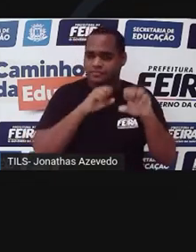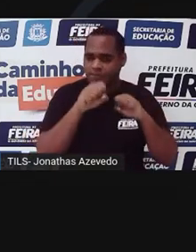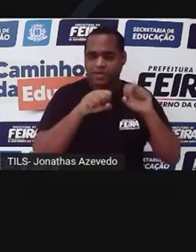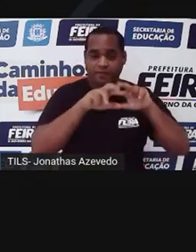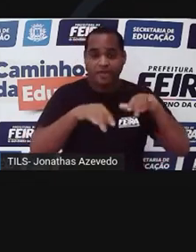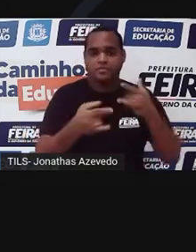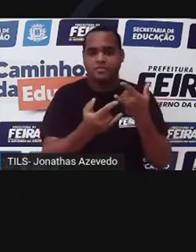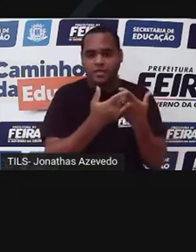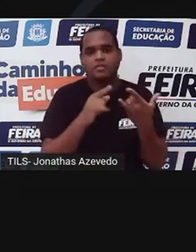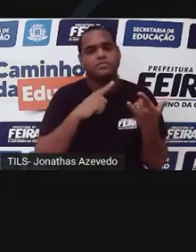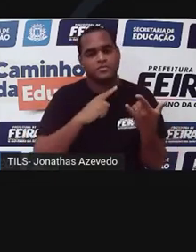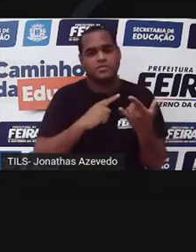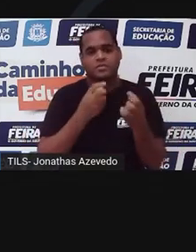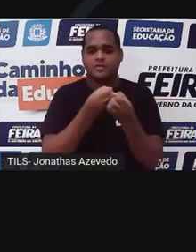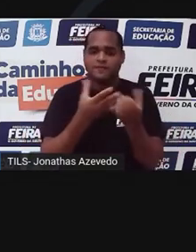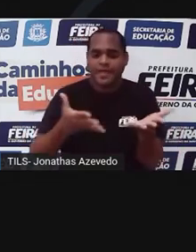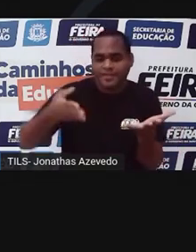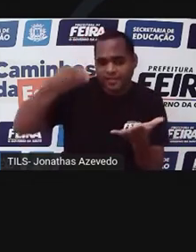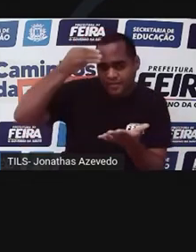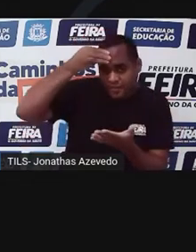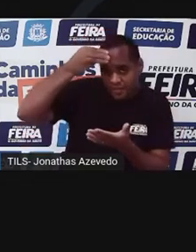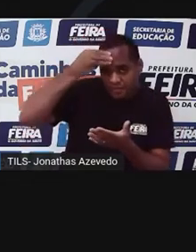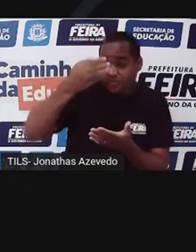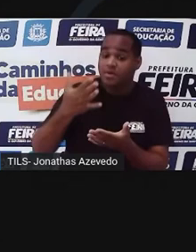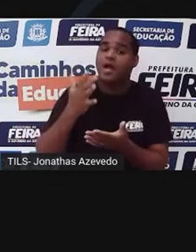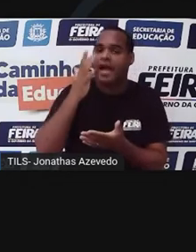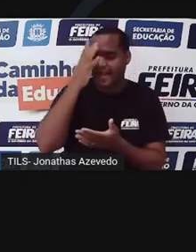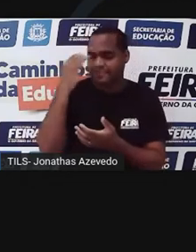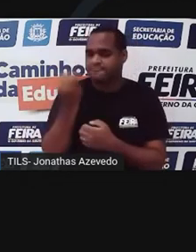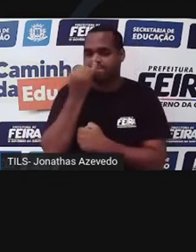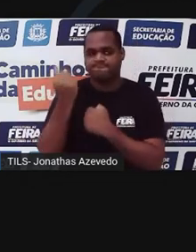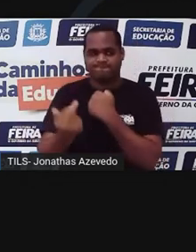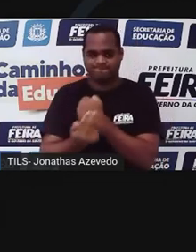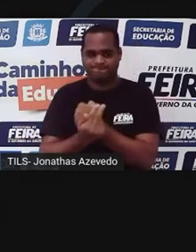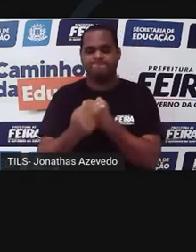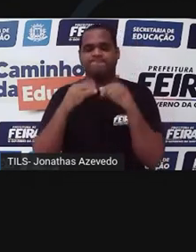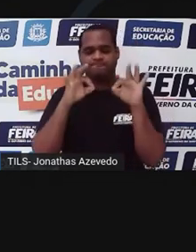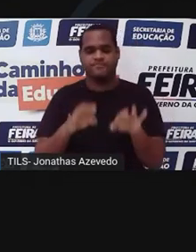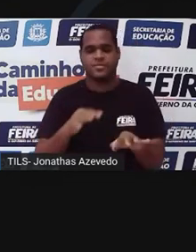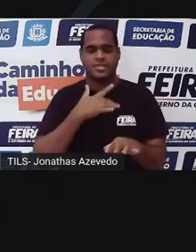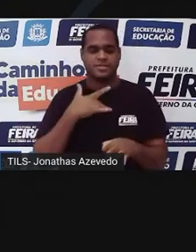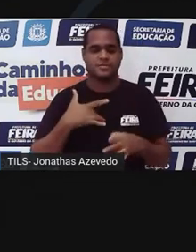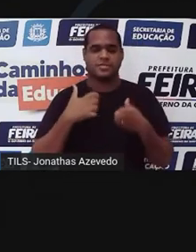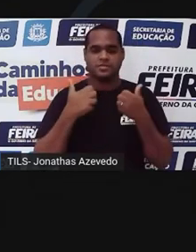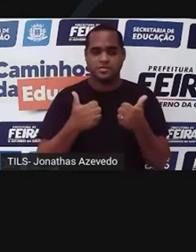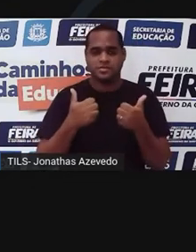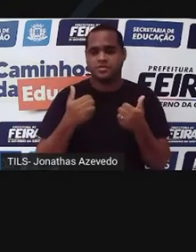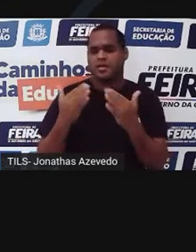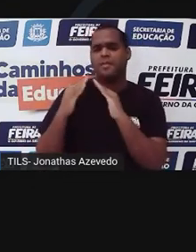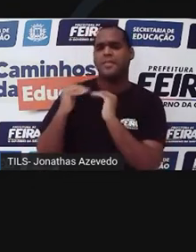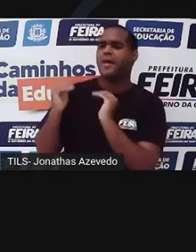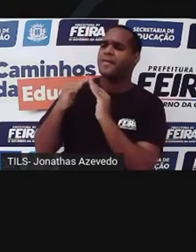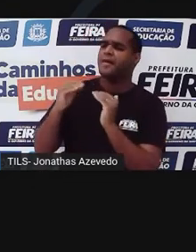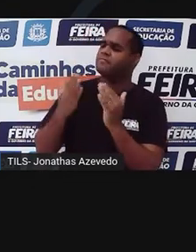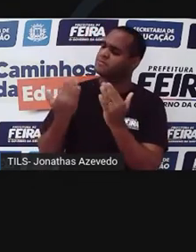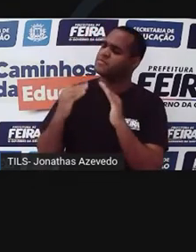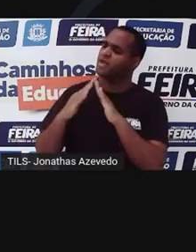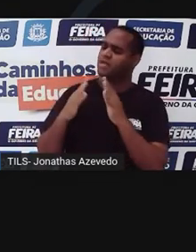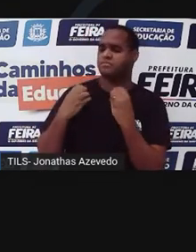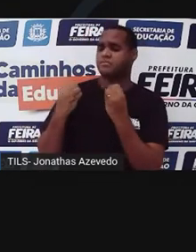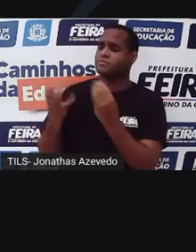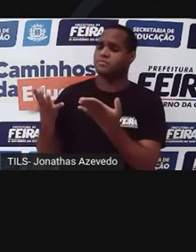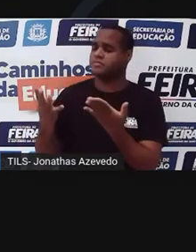preservativos distribui para os sobrinhos e acha que a proteção essencial para a saúde que vão me pedir não chega lá em casa